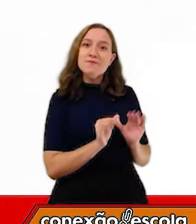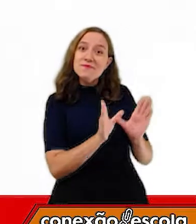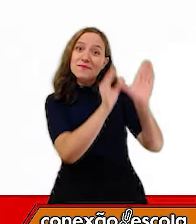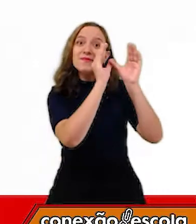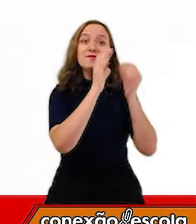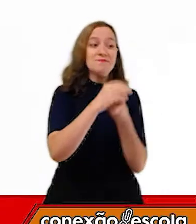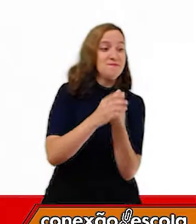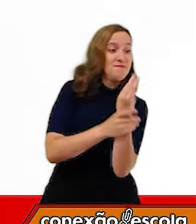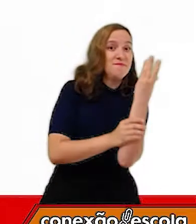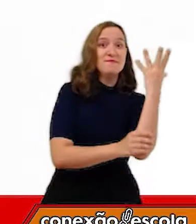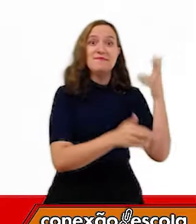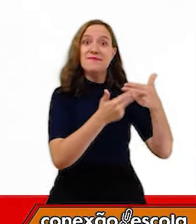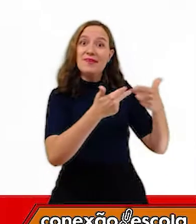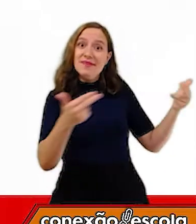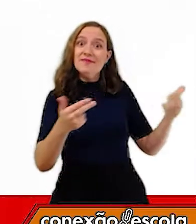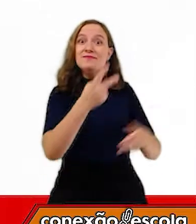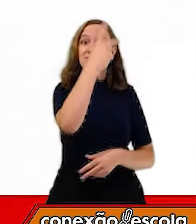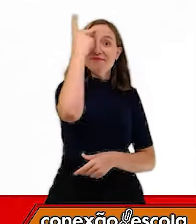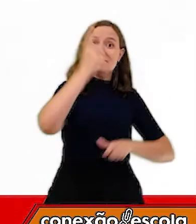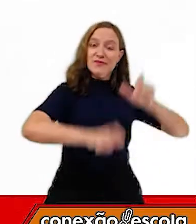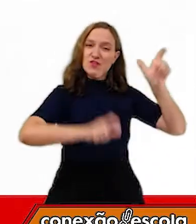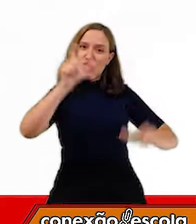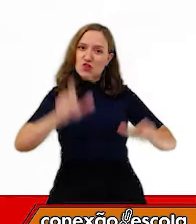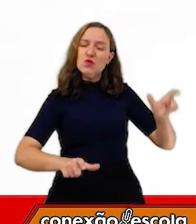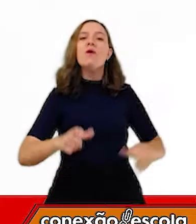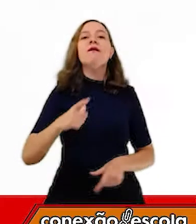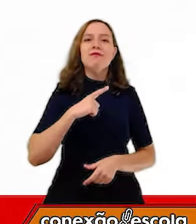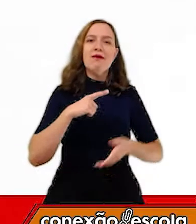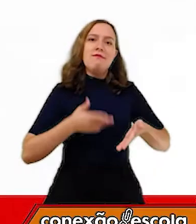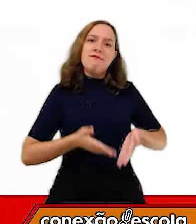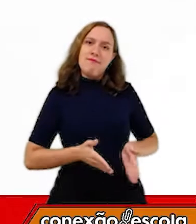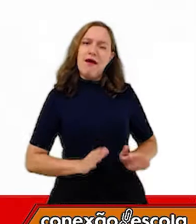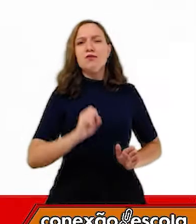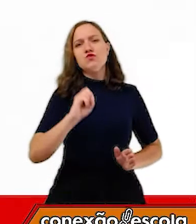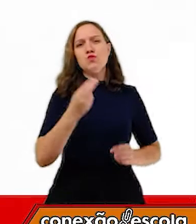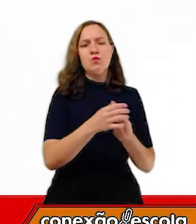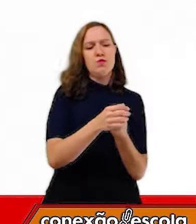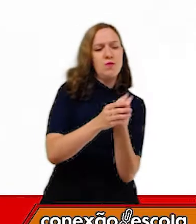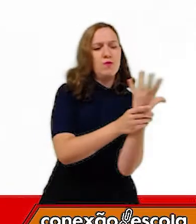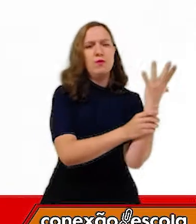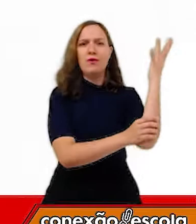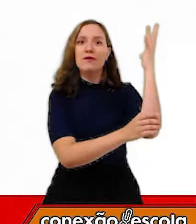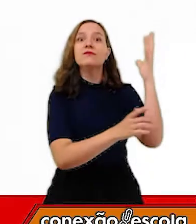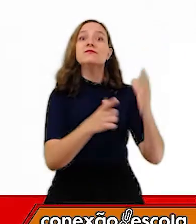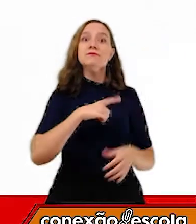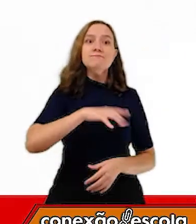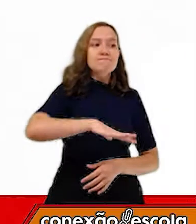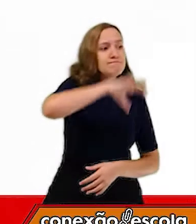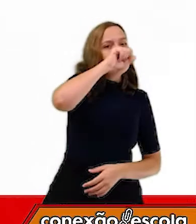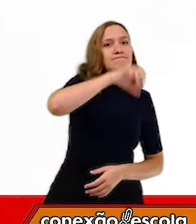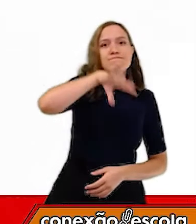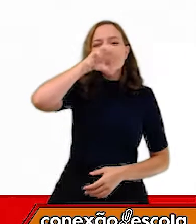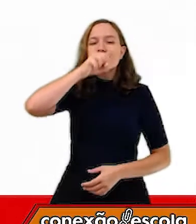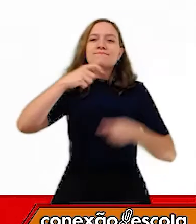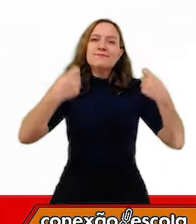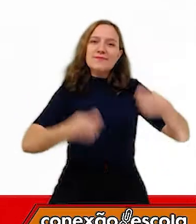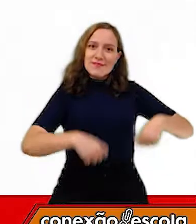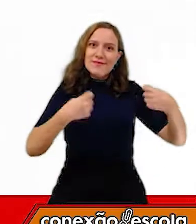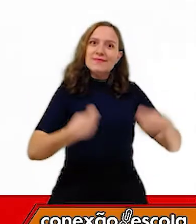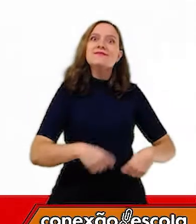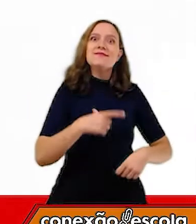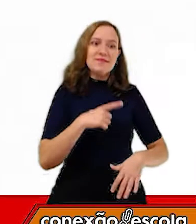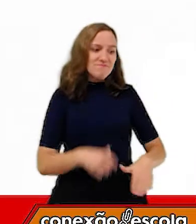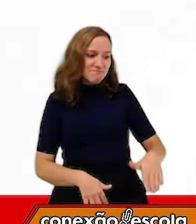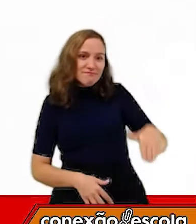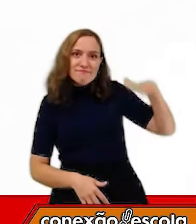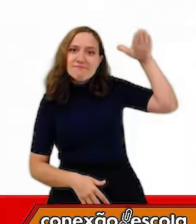as plantas e as pessoas nascem, respiram, crescem, envelhecem e